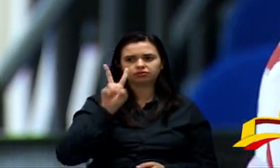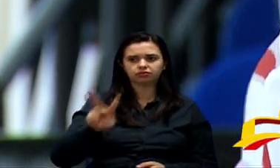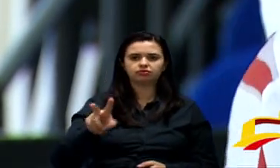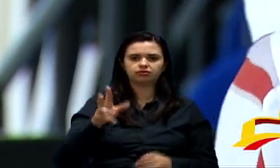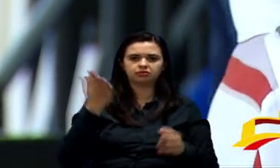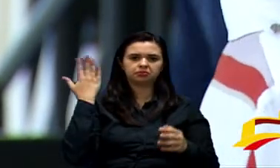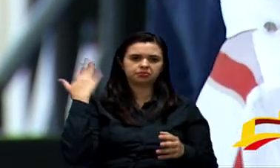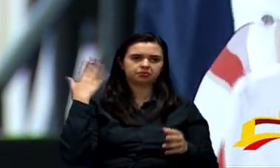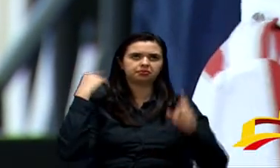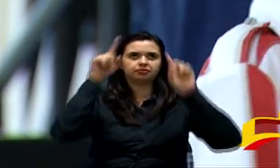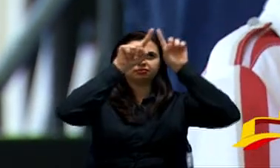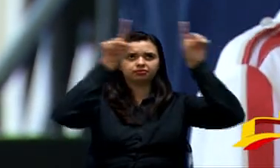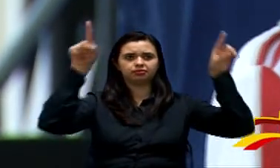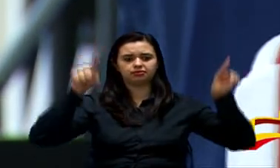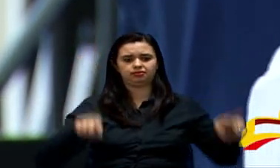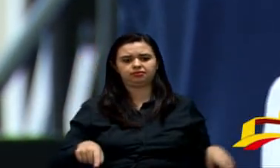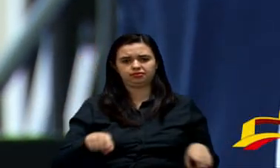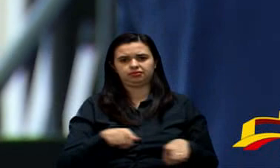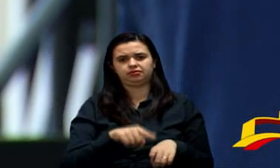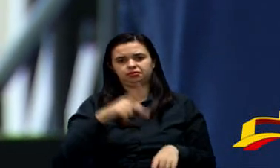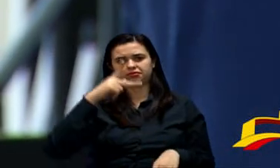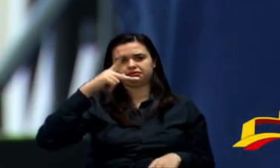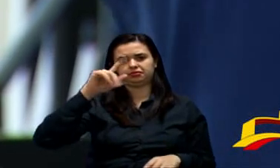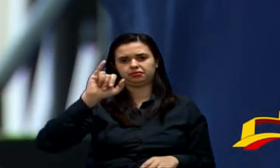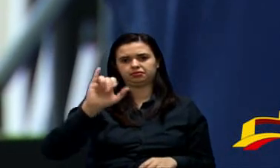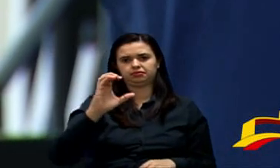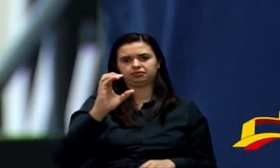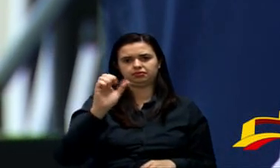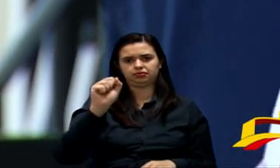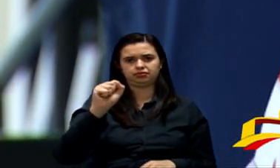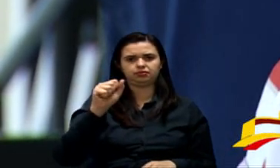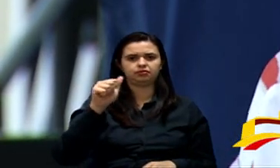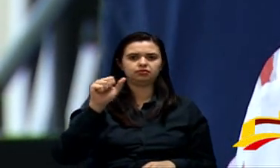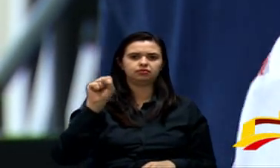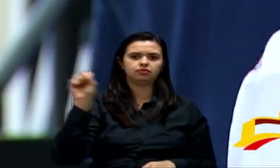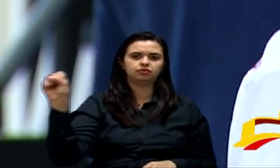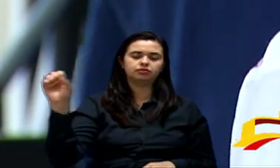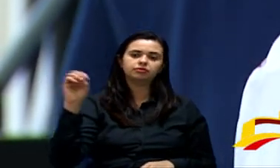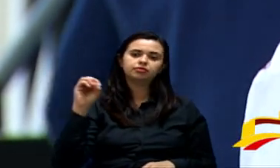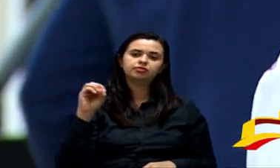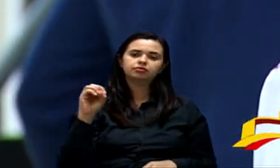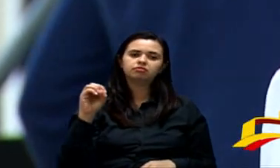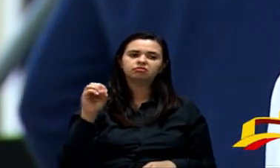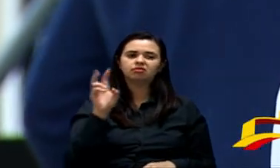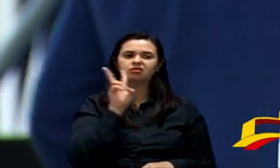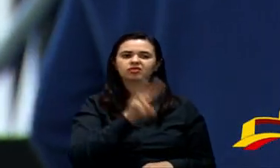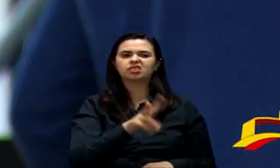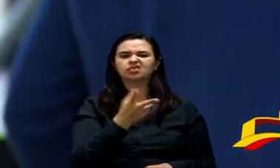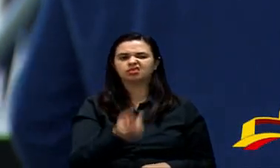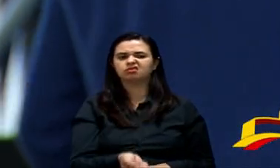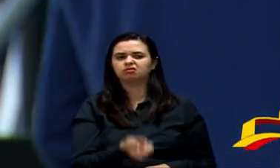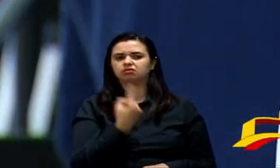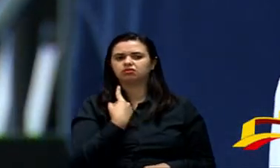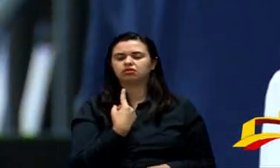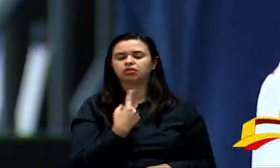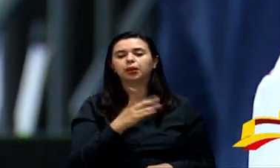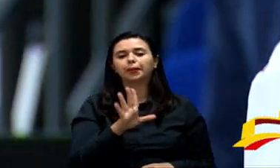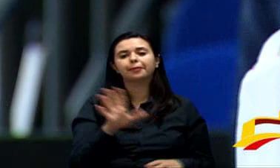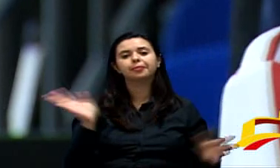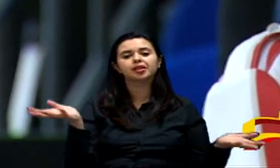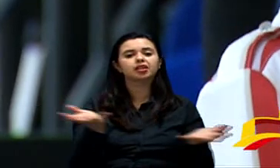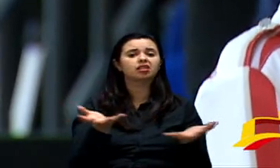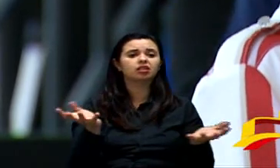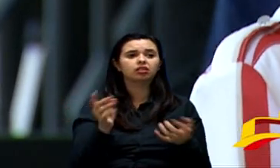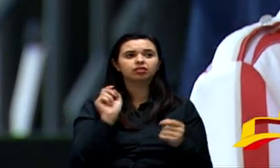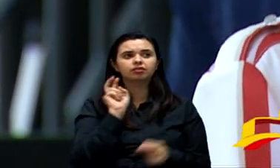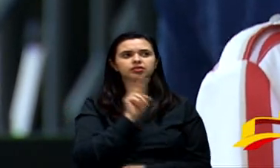época achava horrível, e hoje ele é colocado como arte. Então, depende muito do seu tempo. Nós sabemos que os artistas estão à frente do seu tempo,